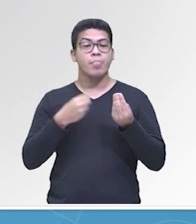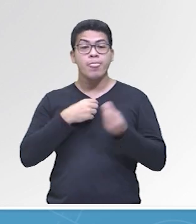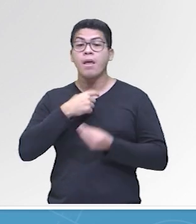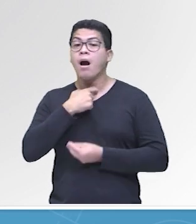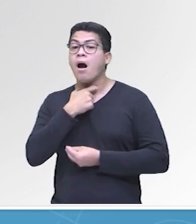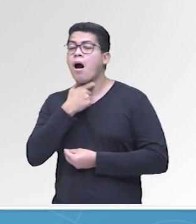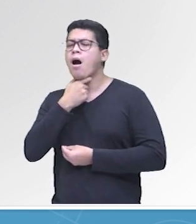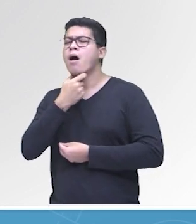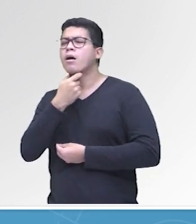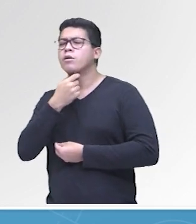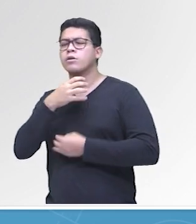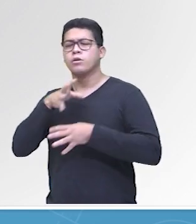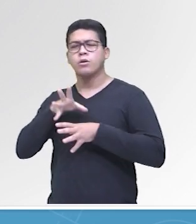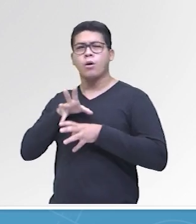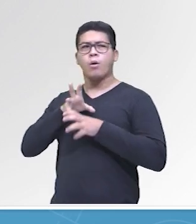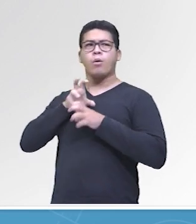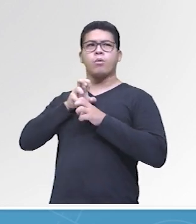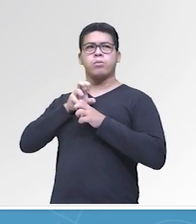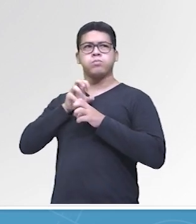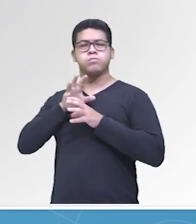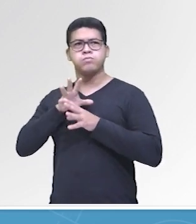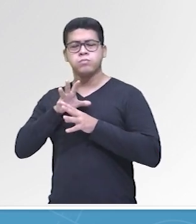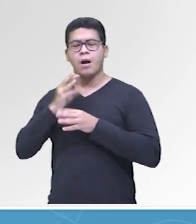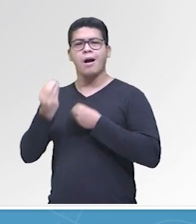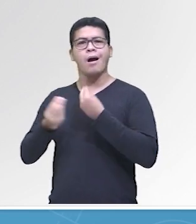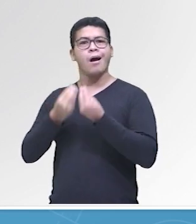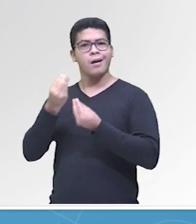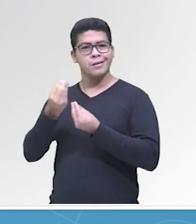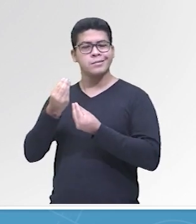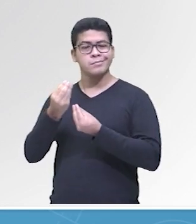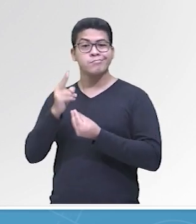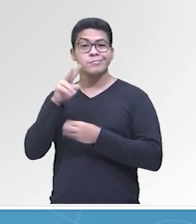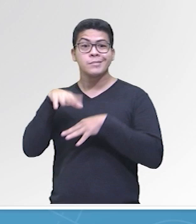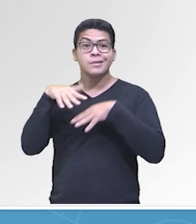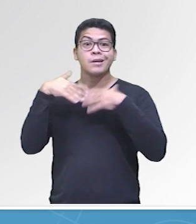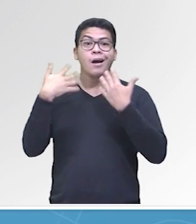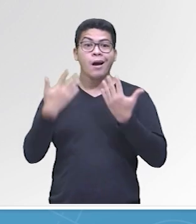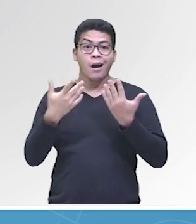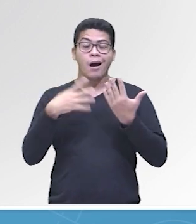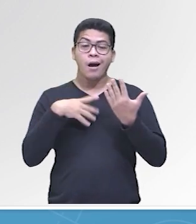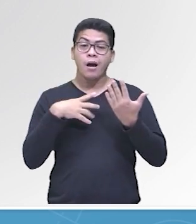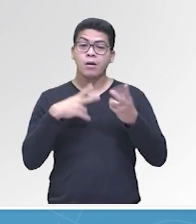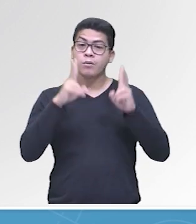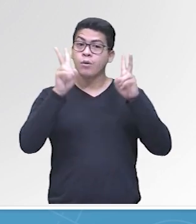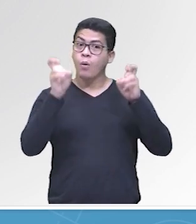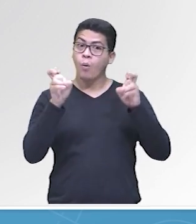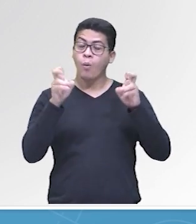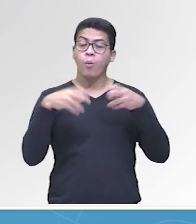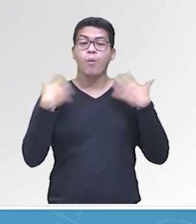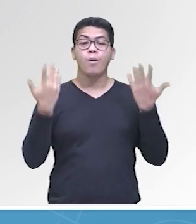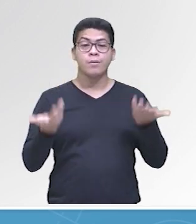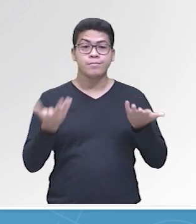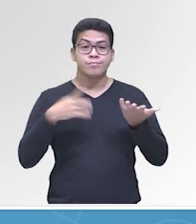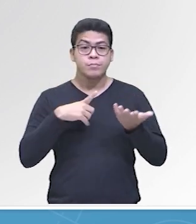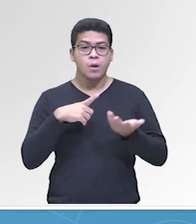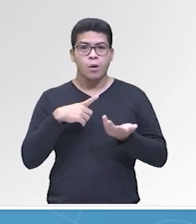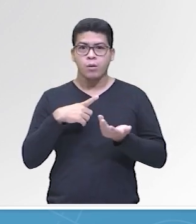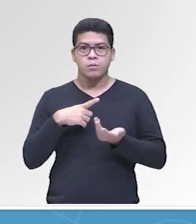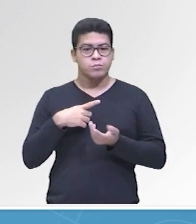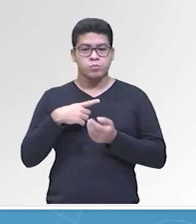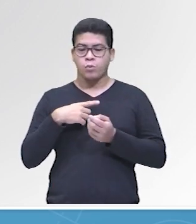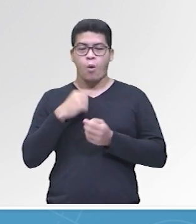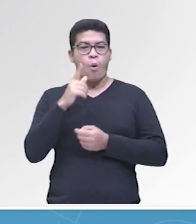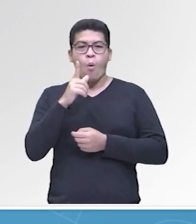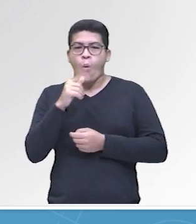traqueia, tecido respiratório, célula da traqueia, de qual sistema está se falando? É lógico que aqui não é o